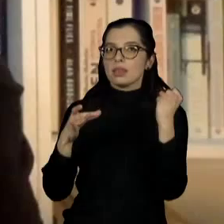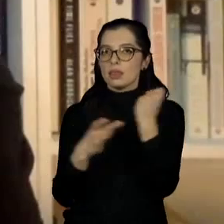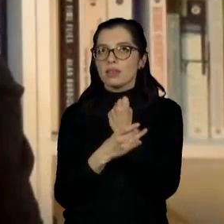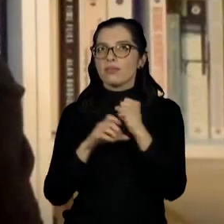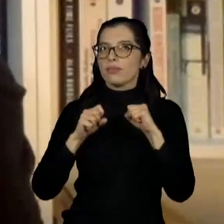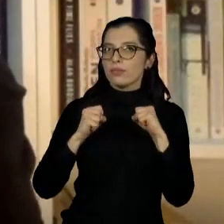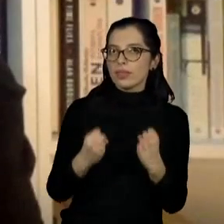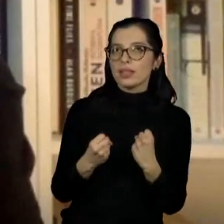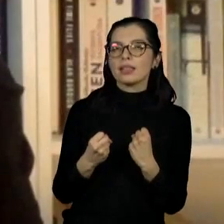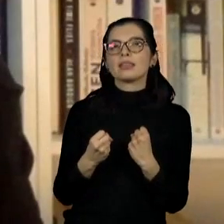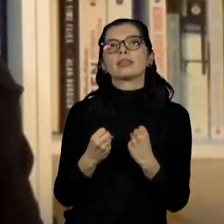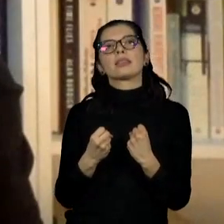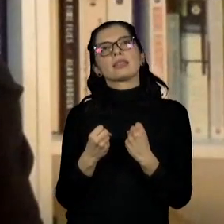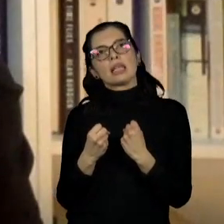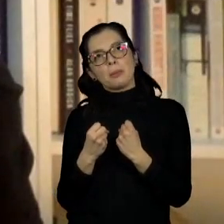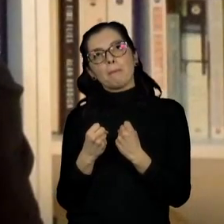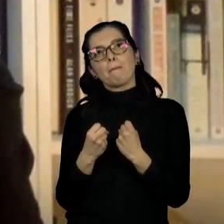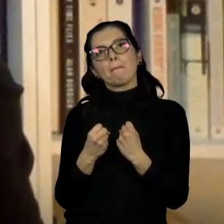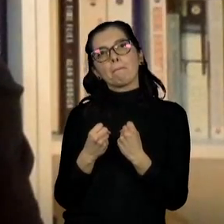defensa,